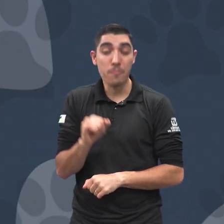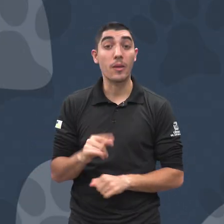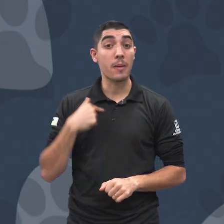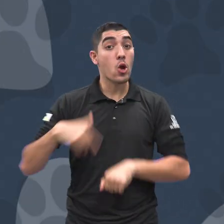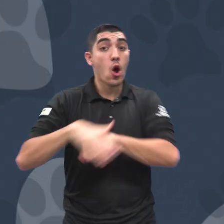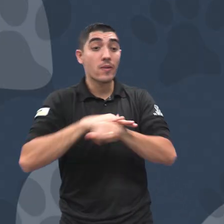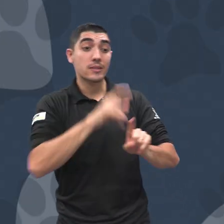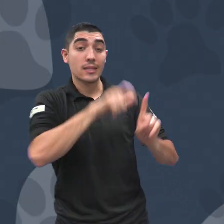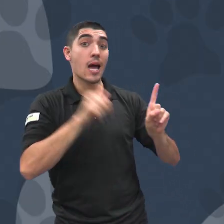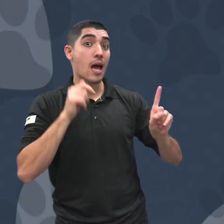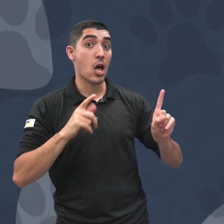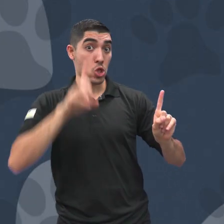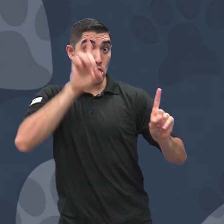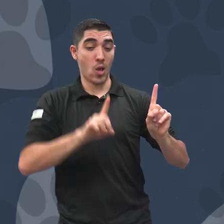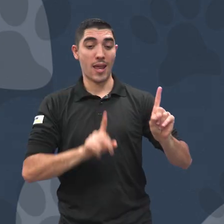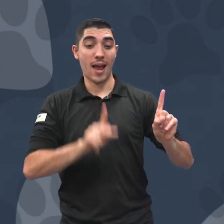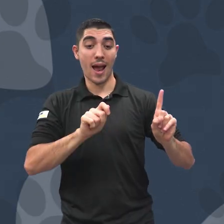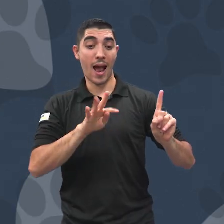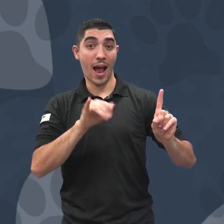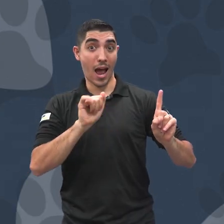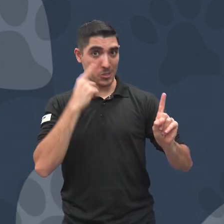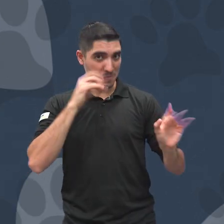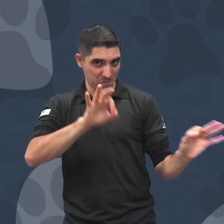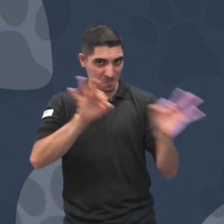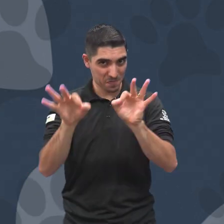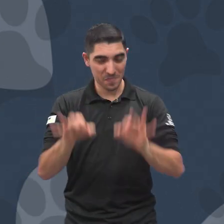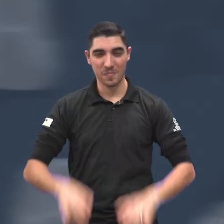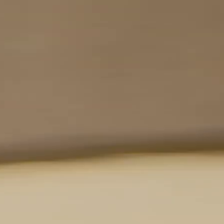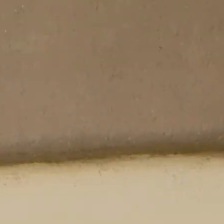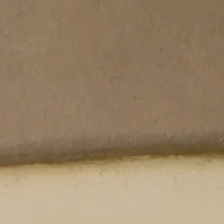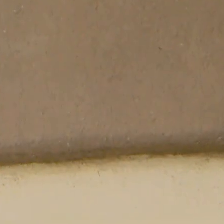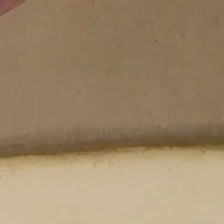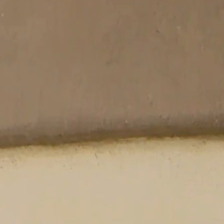para conversar um pouquinho com a tutora, com a Kátia. Olha só.